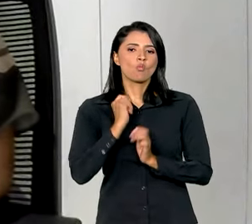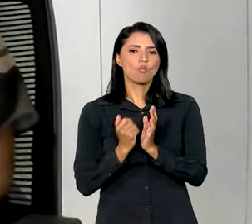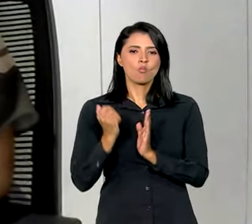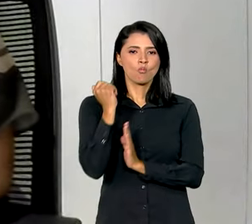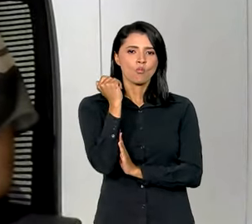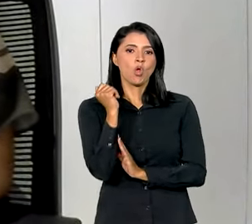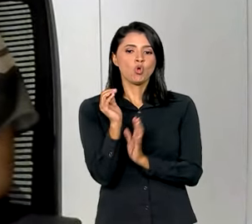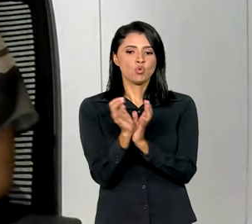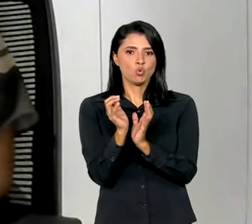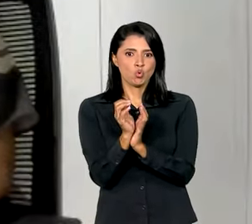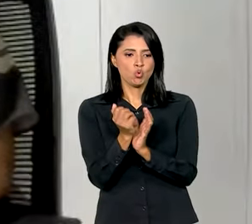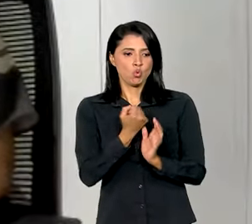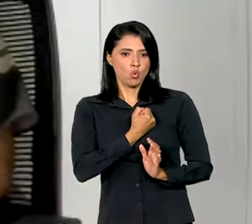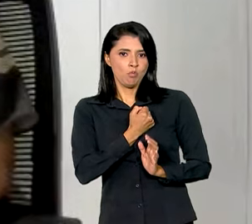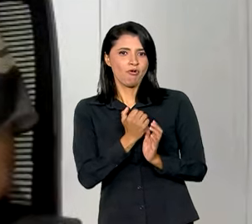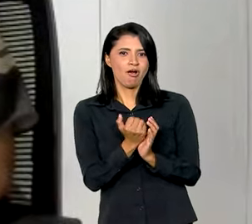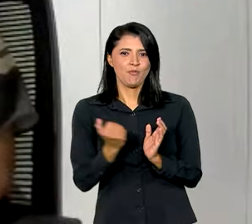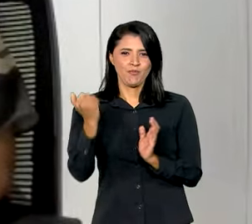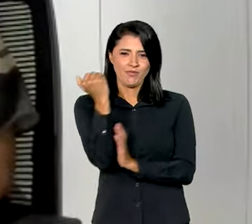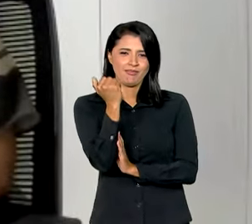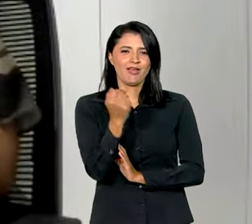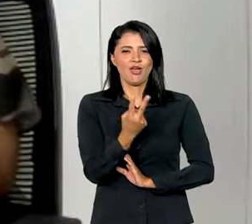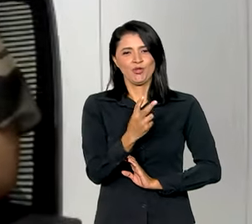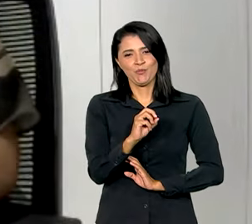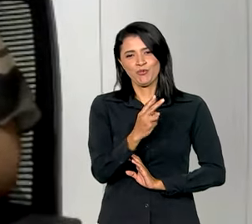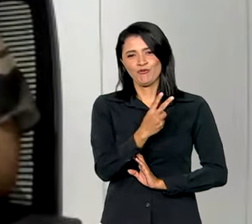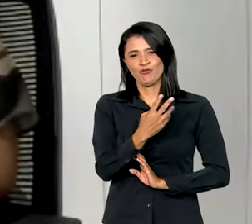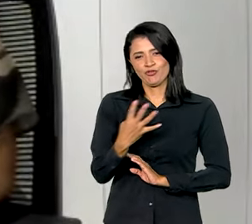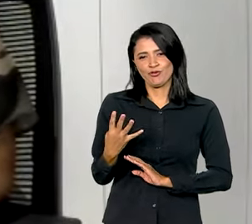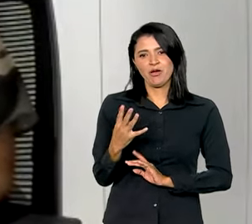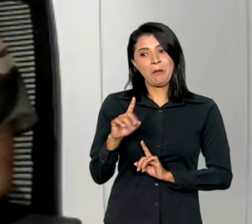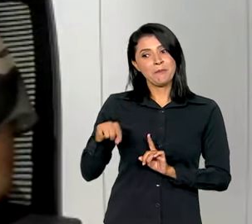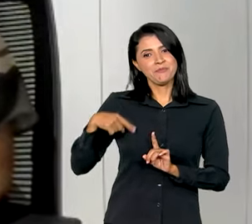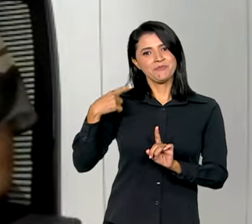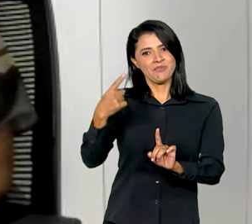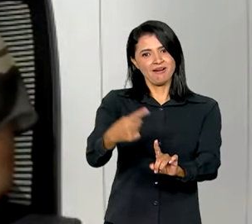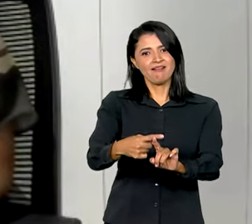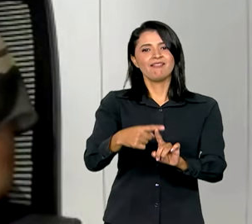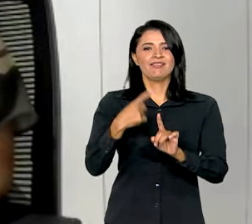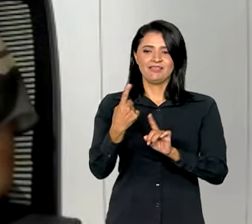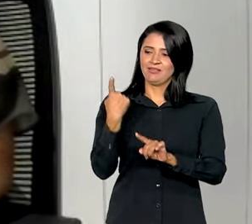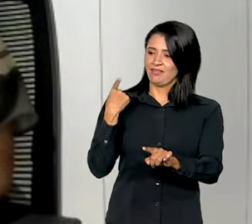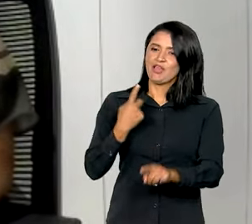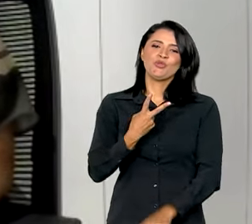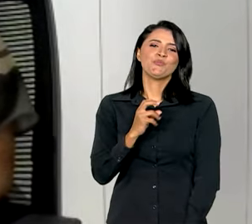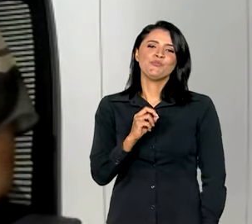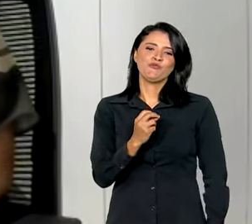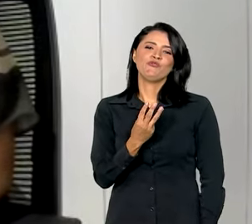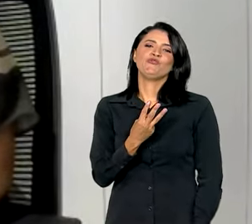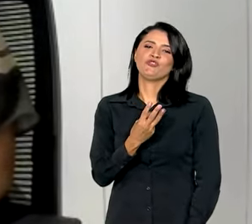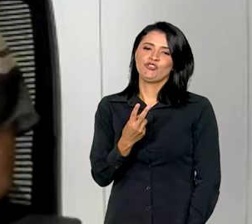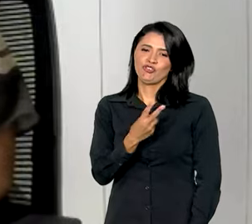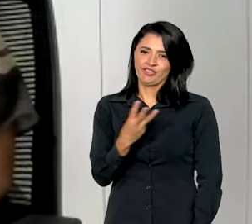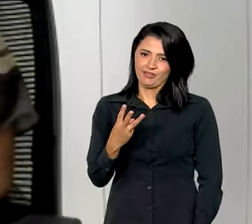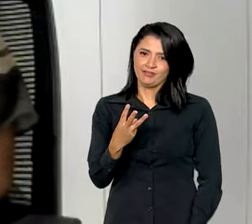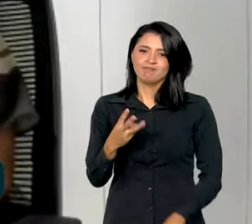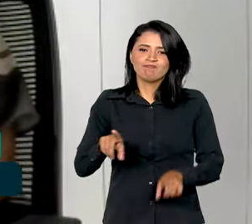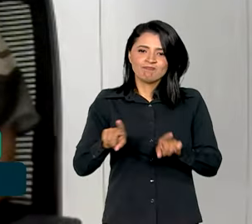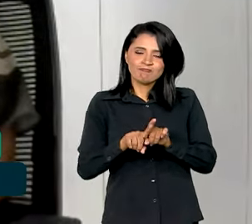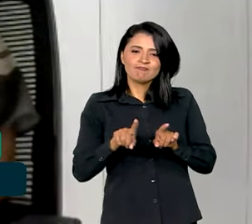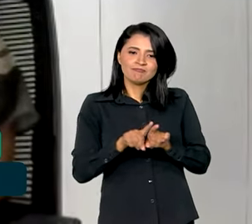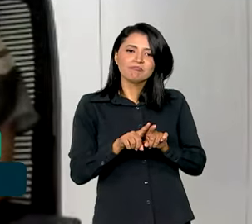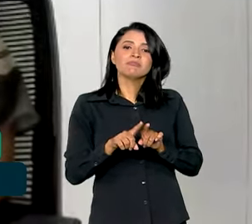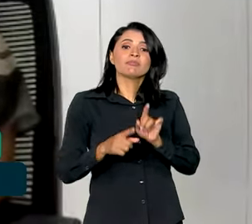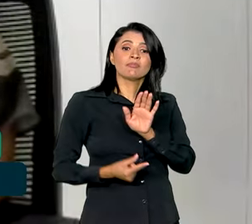aumentar o número de equipes agora em 2024, mais ainda do que a gente aumentou em 2023, e também